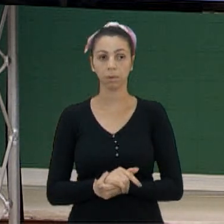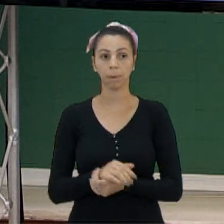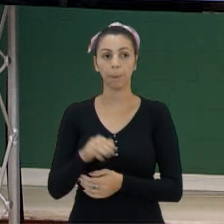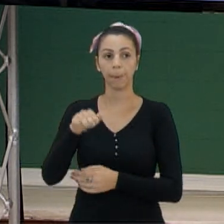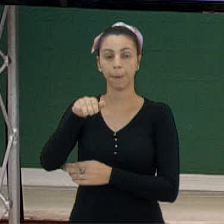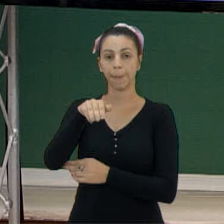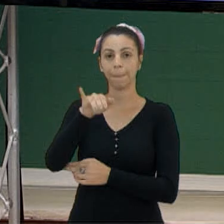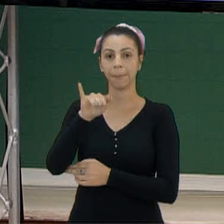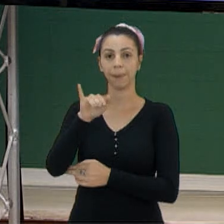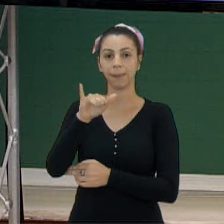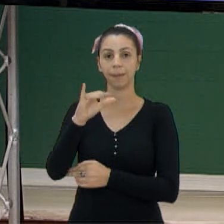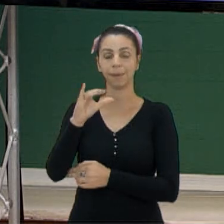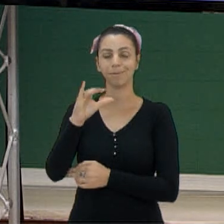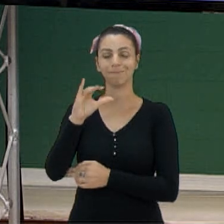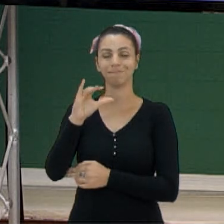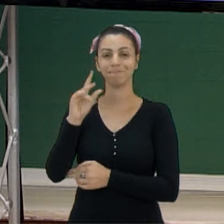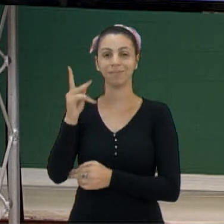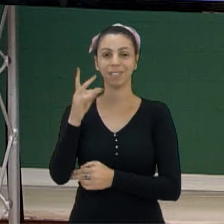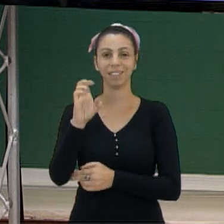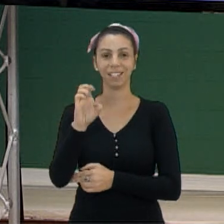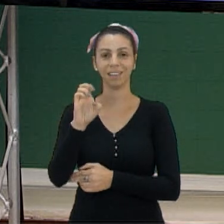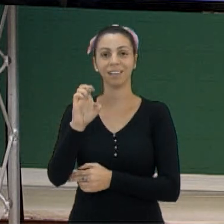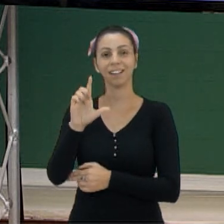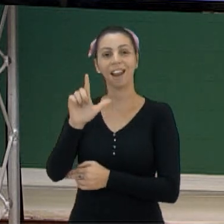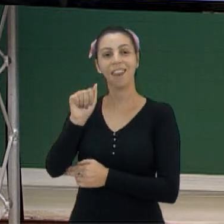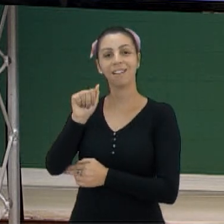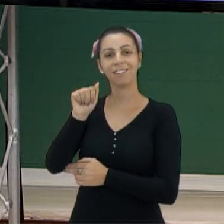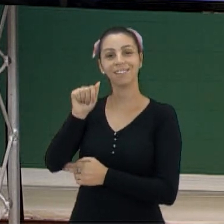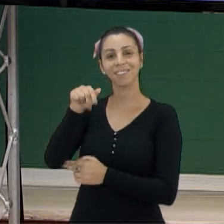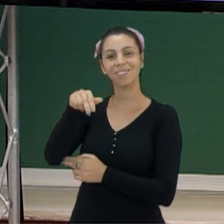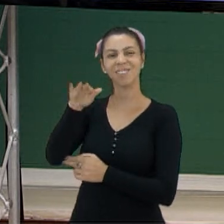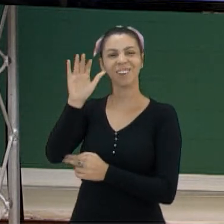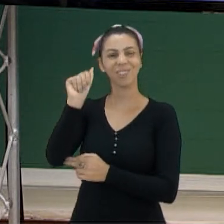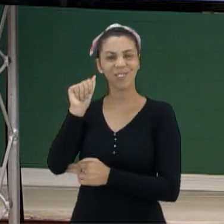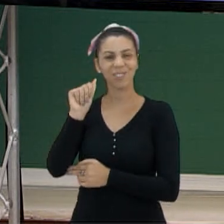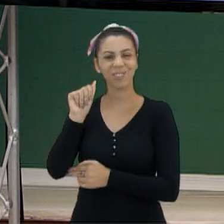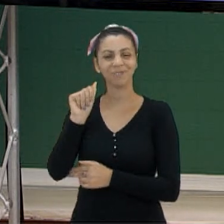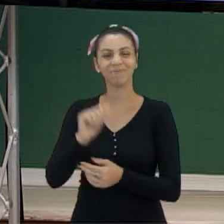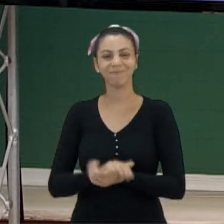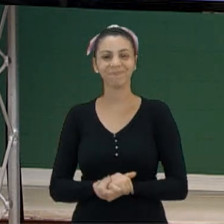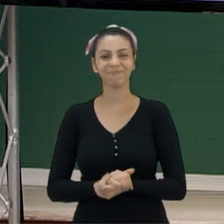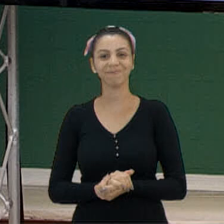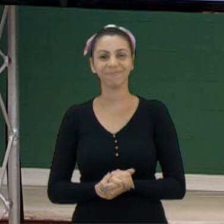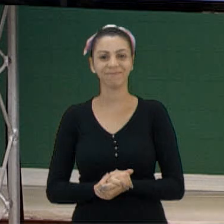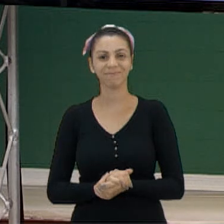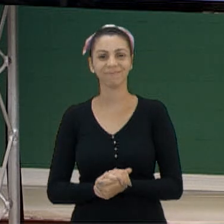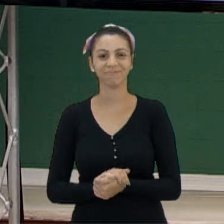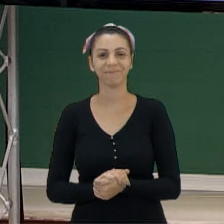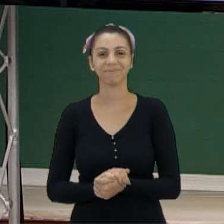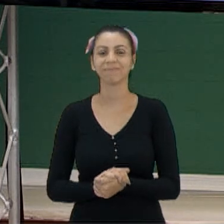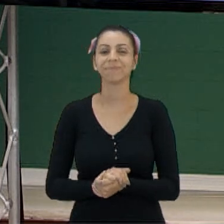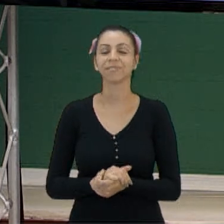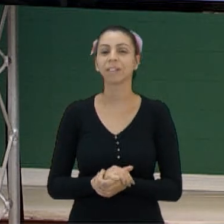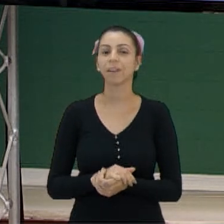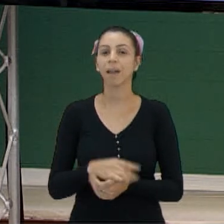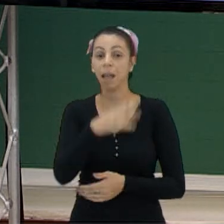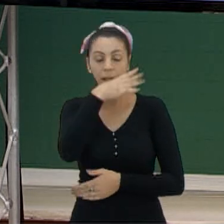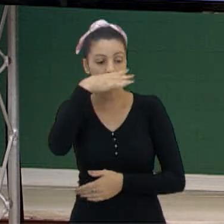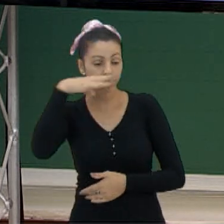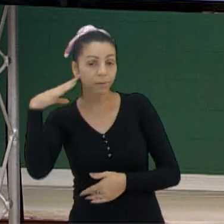Michelangelo, uma boa parte, eles faziam os esboços, tudo, fazia decalque, lembra do afresco? Aqui